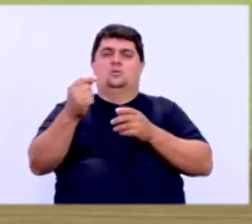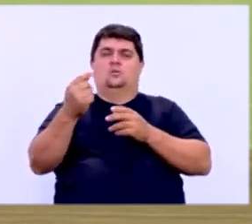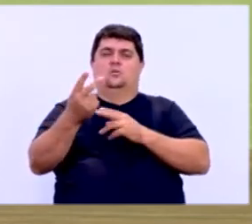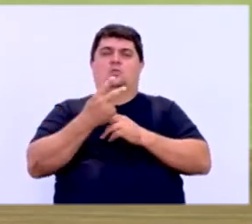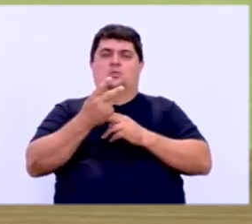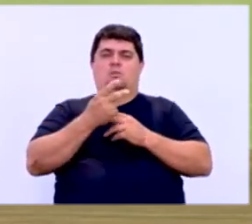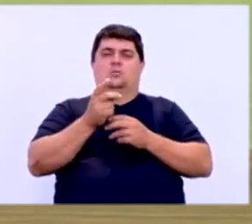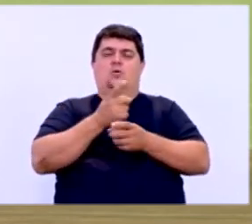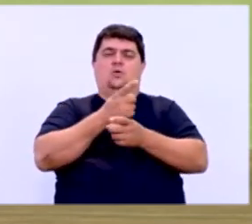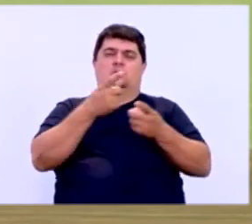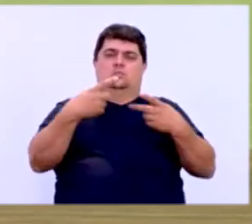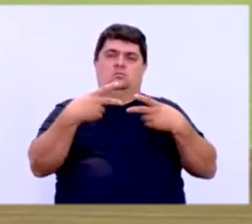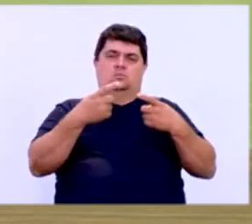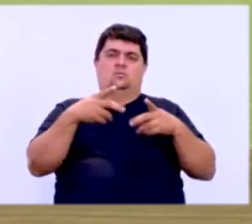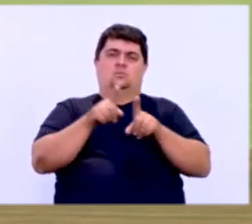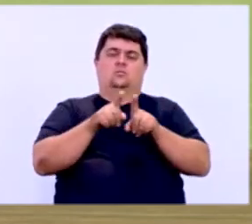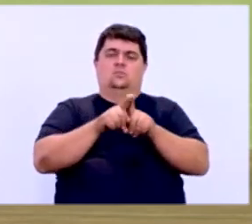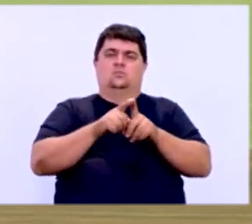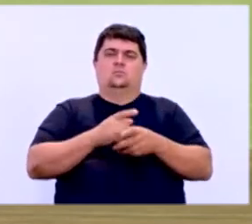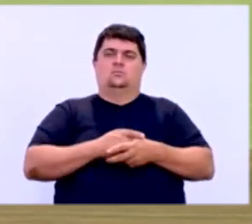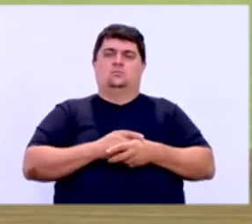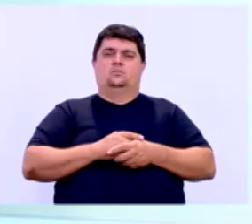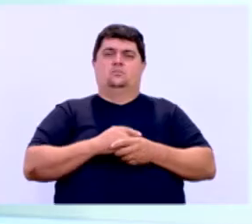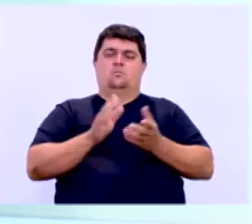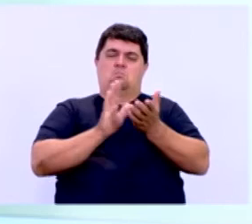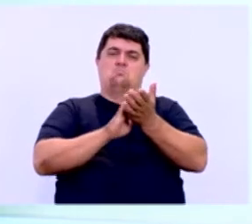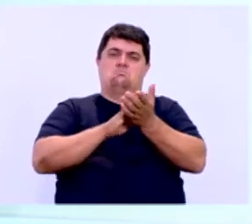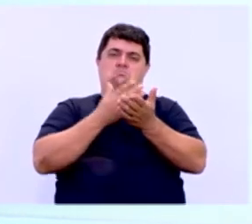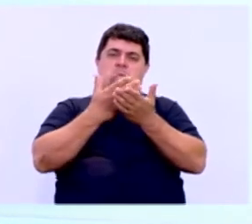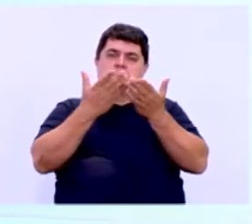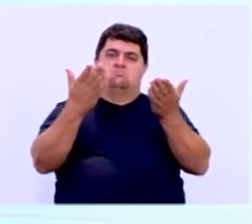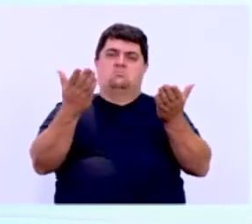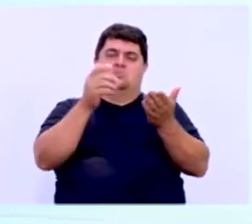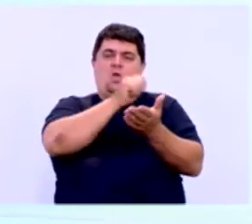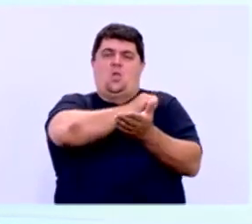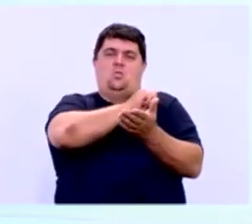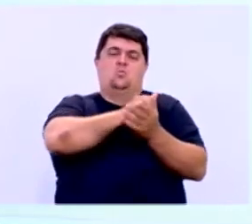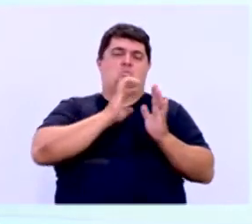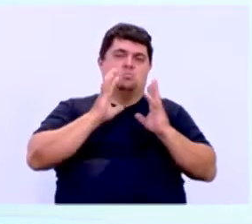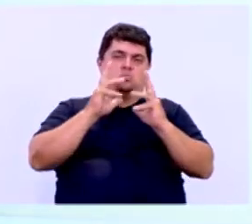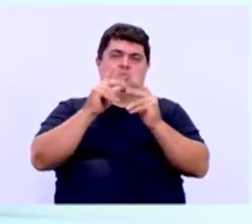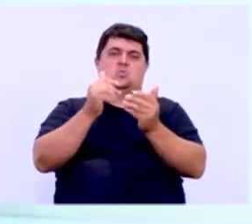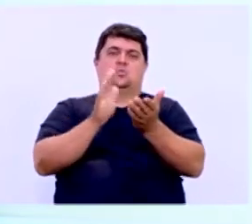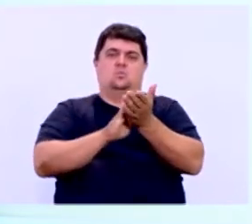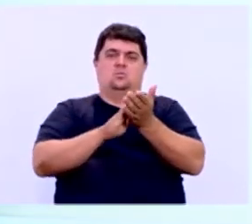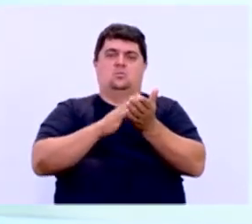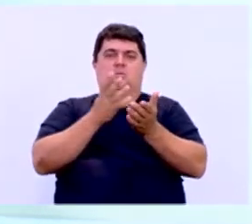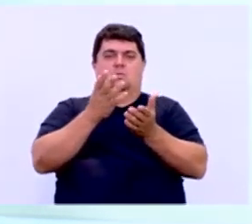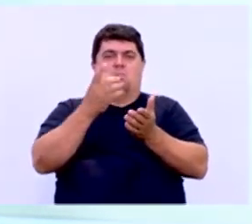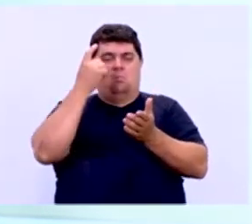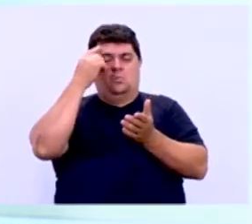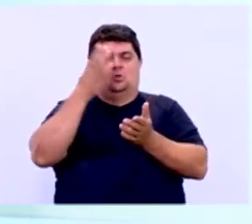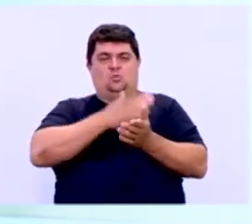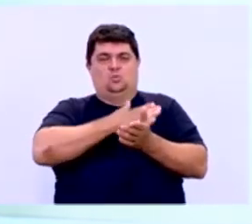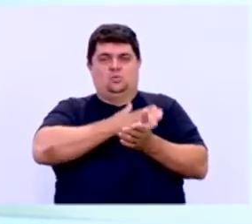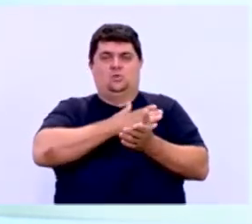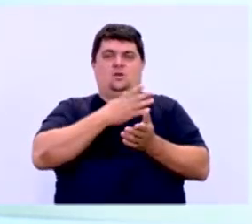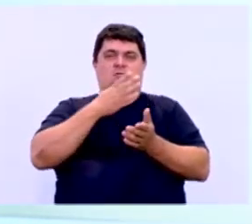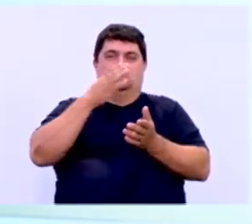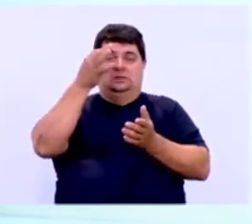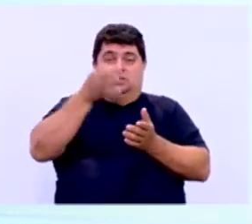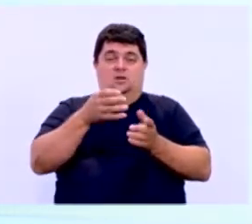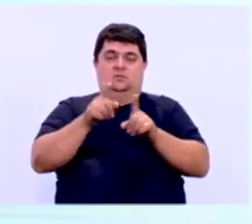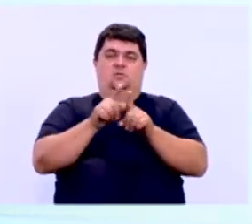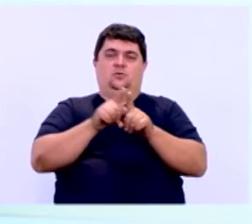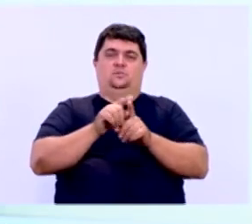fornecedores, como a gente bem falou aqui na aula. Legal, legal. Parabéns, parabéns aos alunos, parabéns. Espero que tenham gostado, espero também que tenham acertado